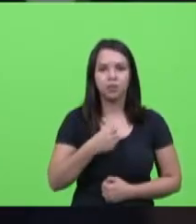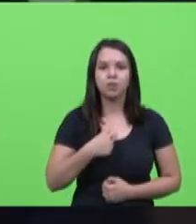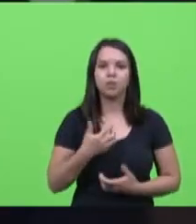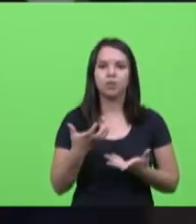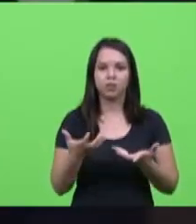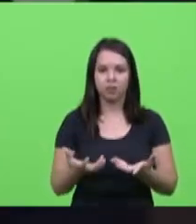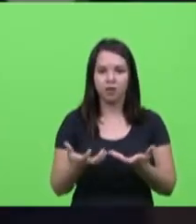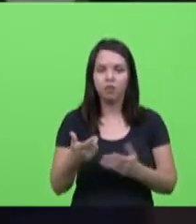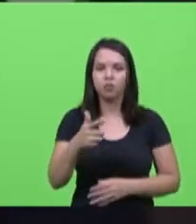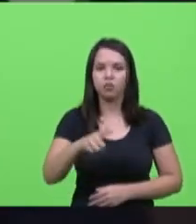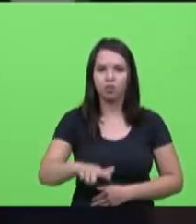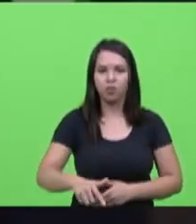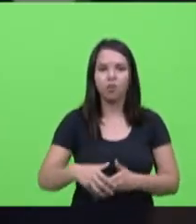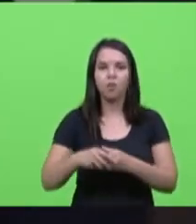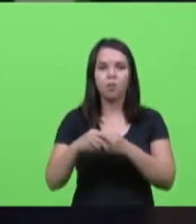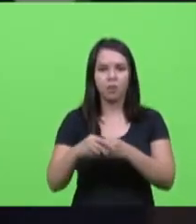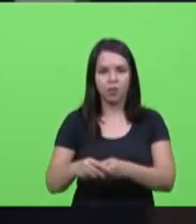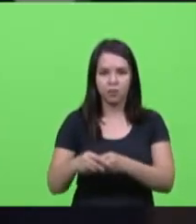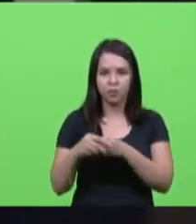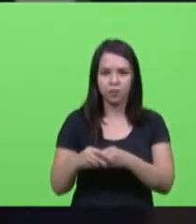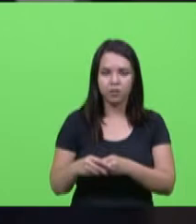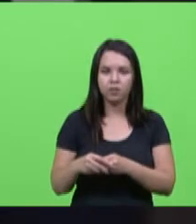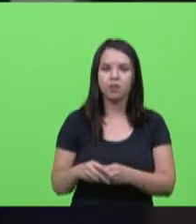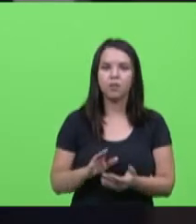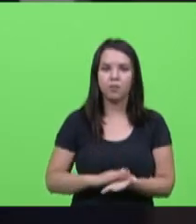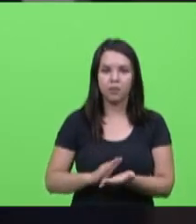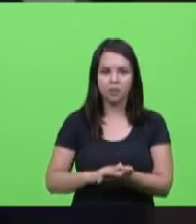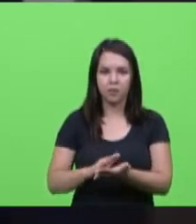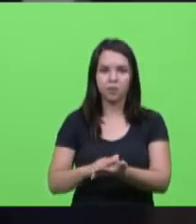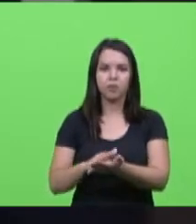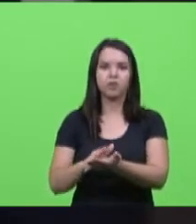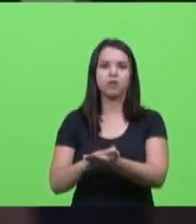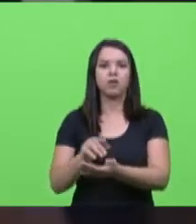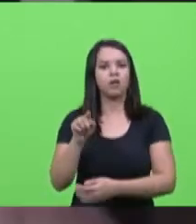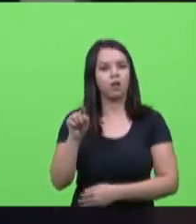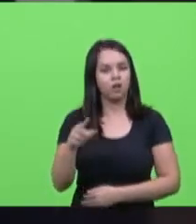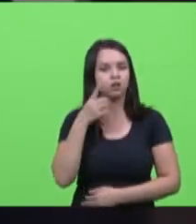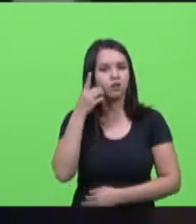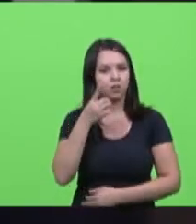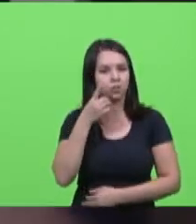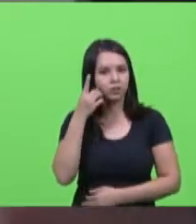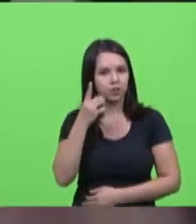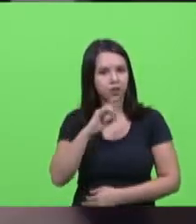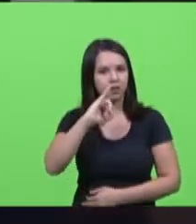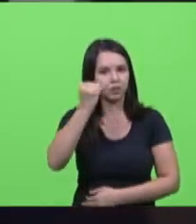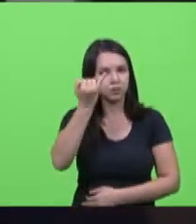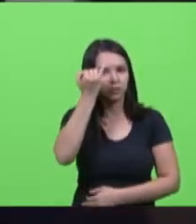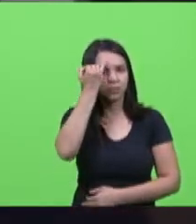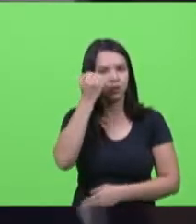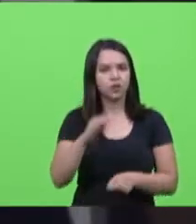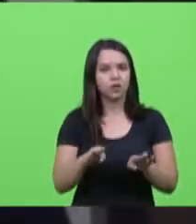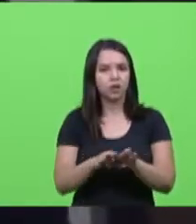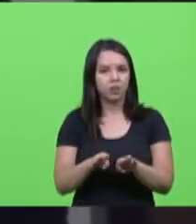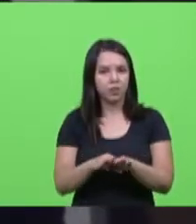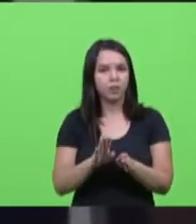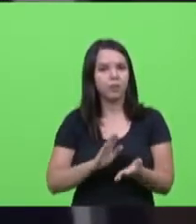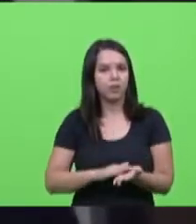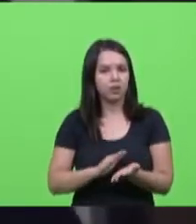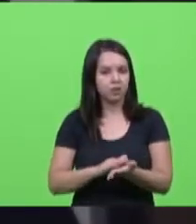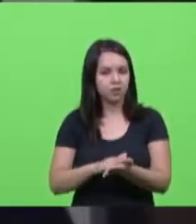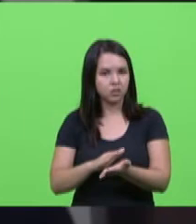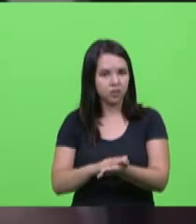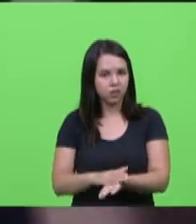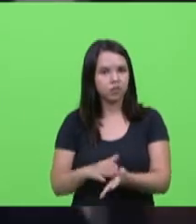novamente cumprimentar, enaltecer a iniciativa do deputado Jair Mioto, também parabenizar toda a movimentação, o